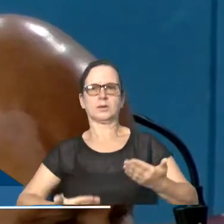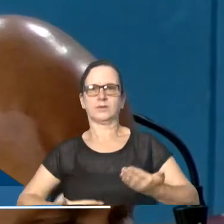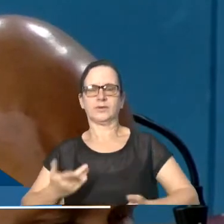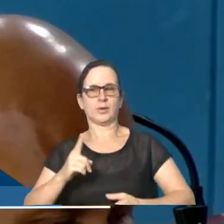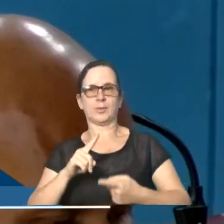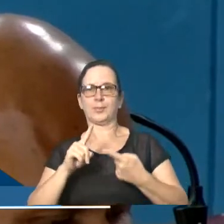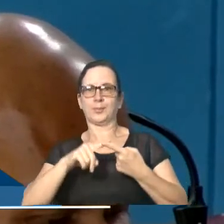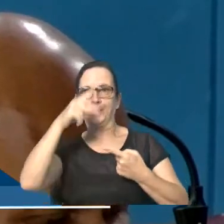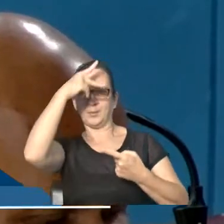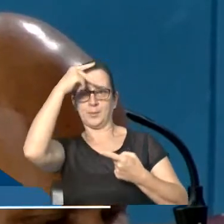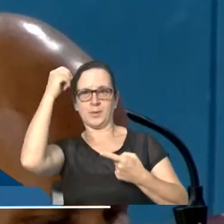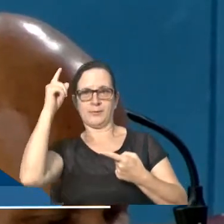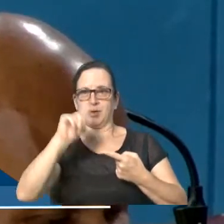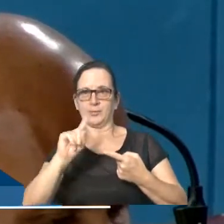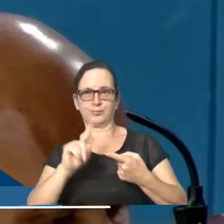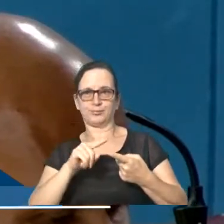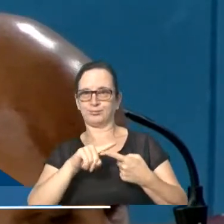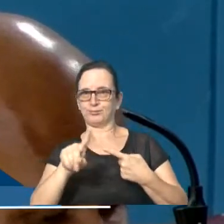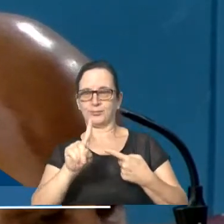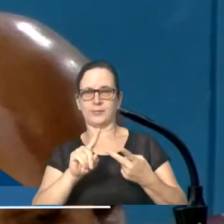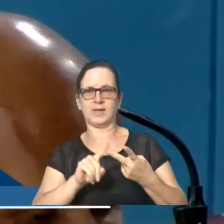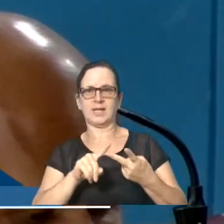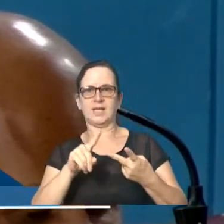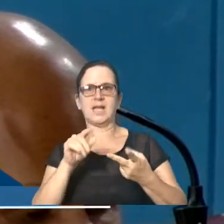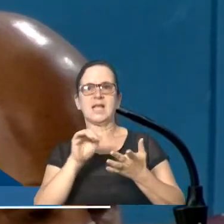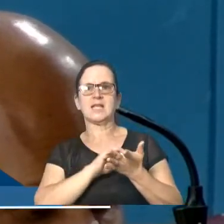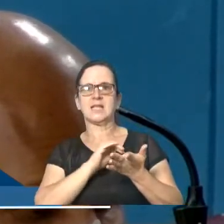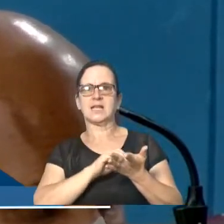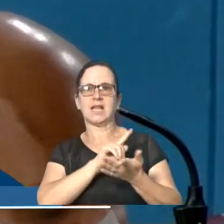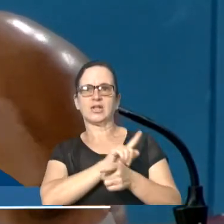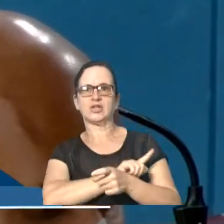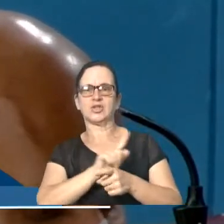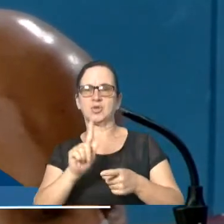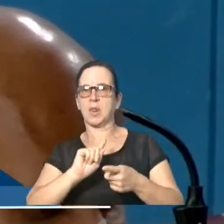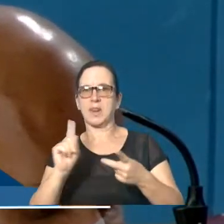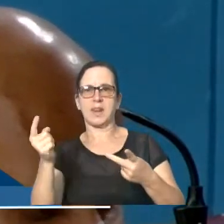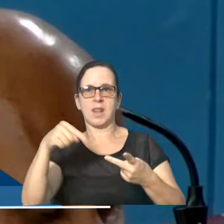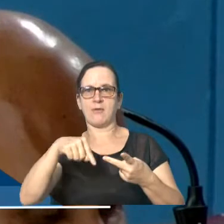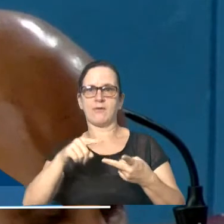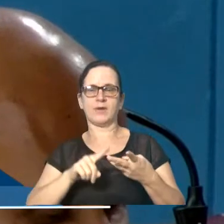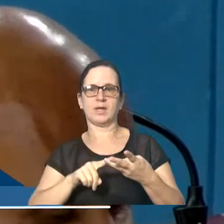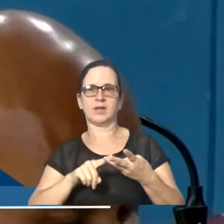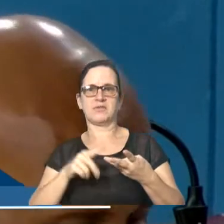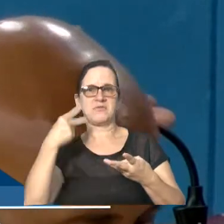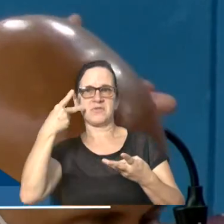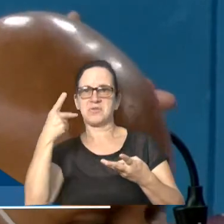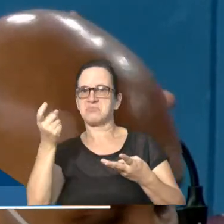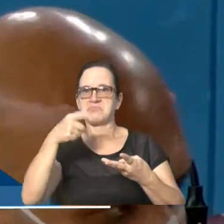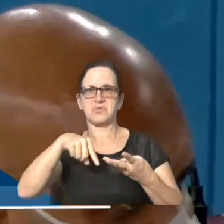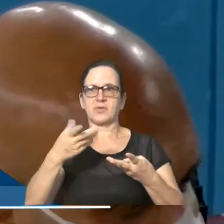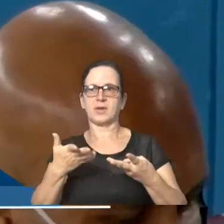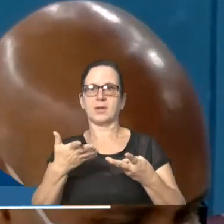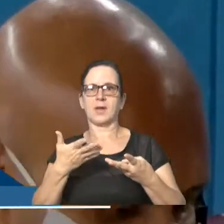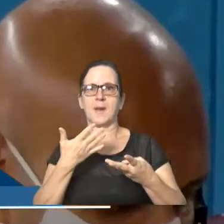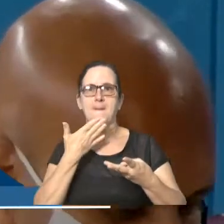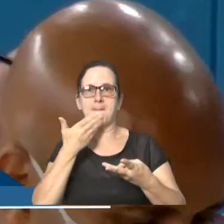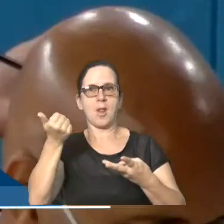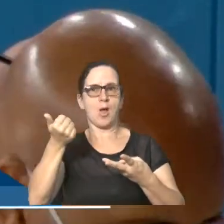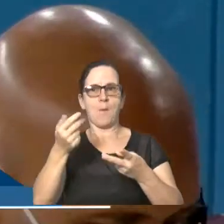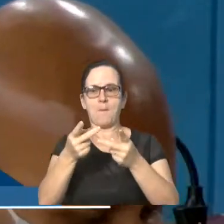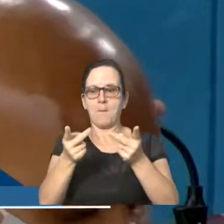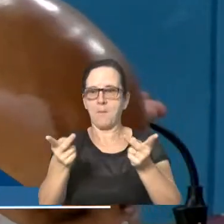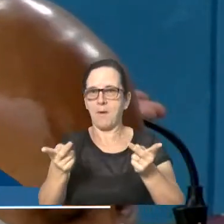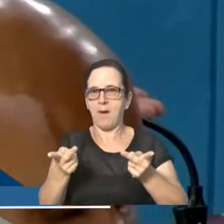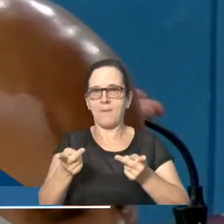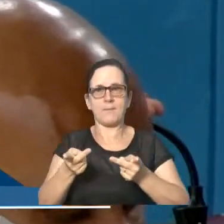vem, secretária de gestão não vem, alguns vereadores não vão vir. É mais fácil comprar uma pizza e fazer a